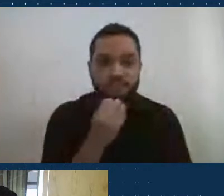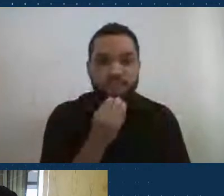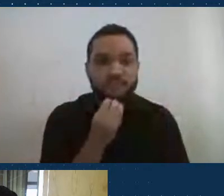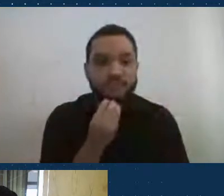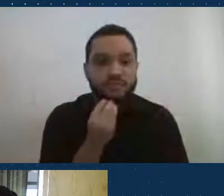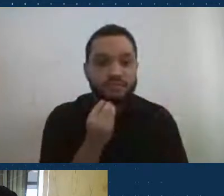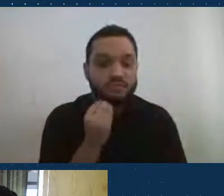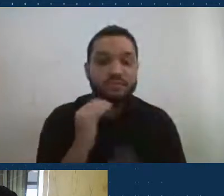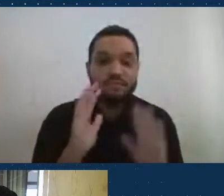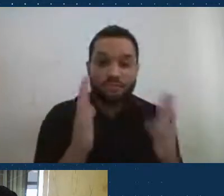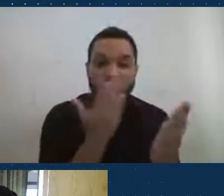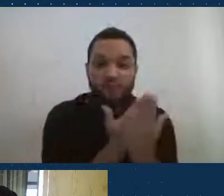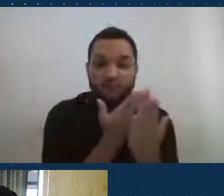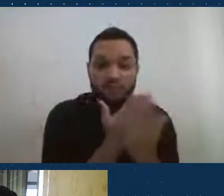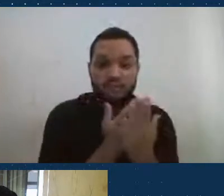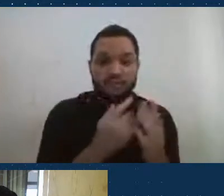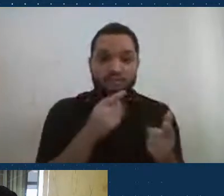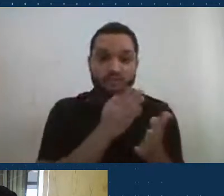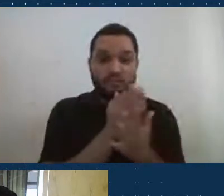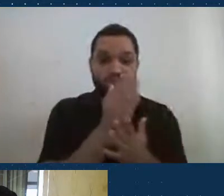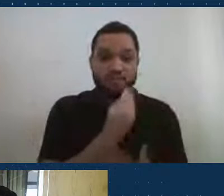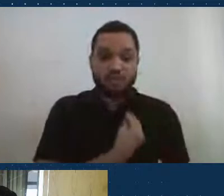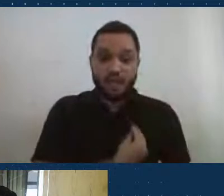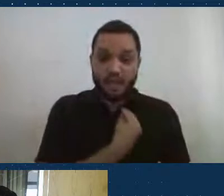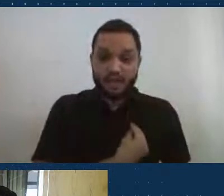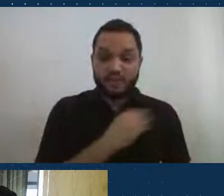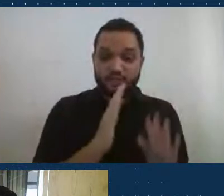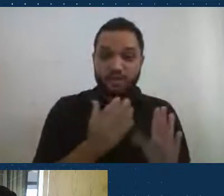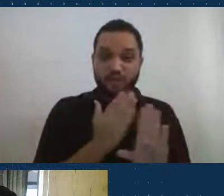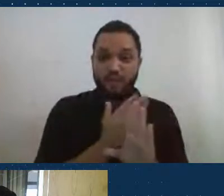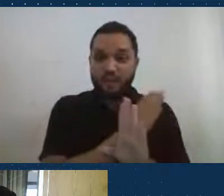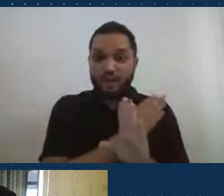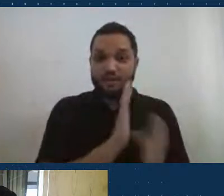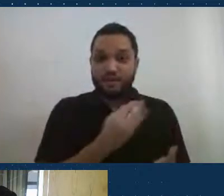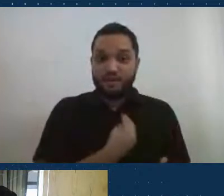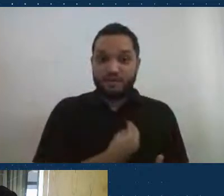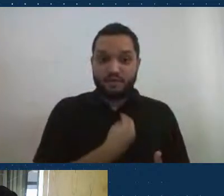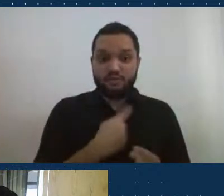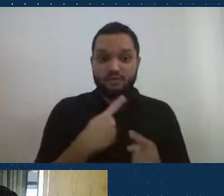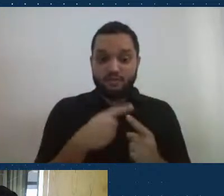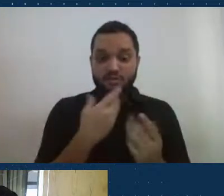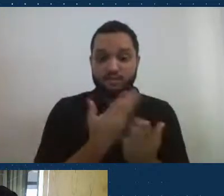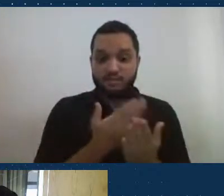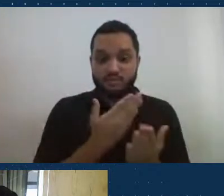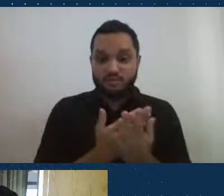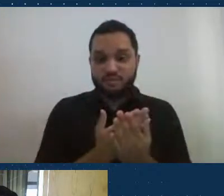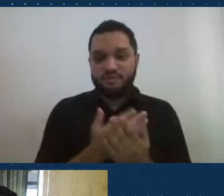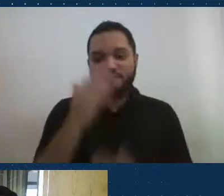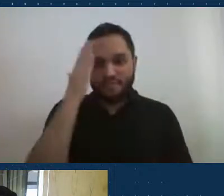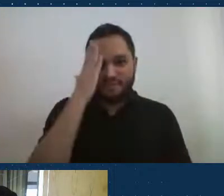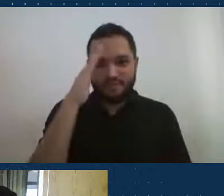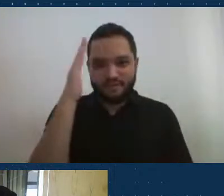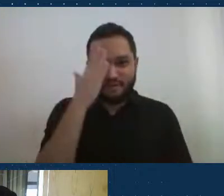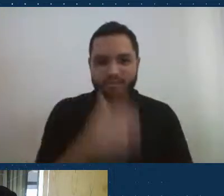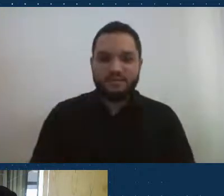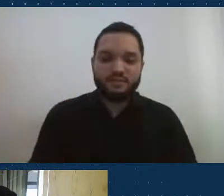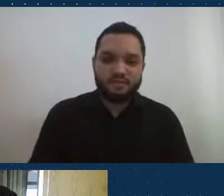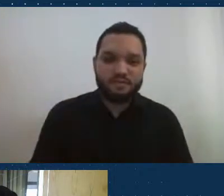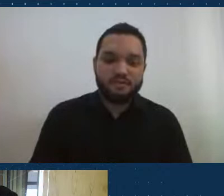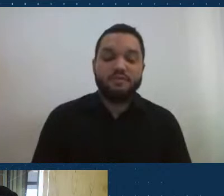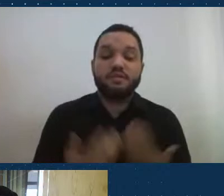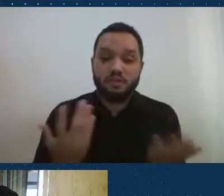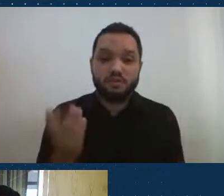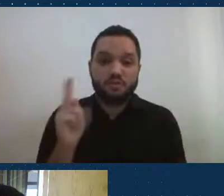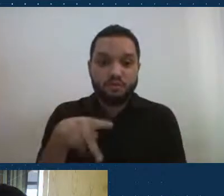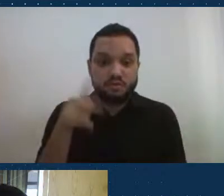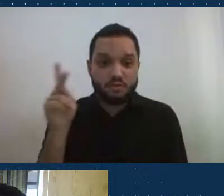isso porque a linha exige, ele só está naquela linha porque ele estuda o que a linha congrega. Então, ou seja, o professor, de alguma